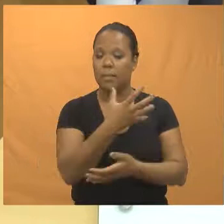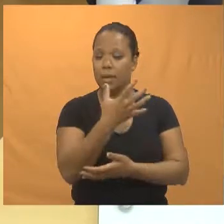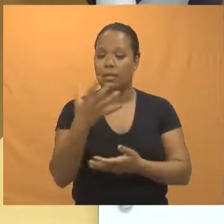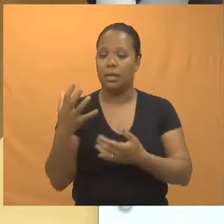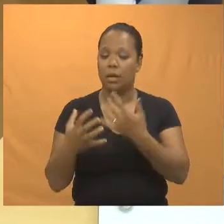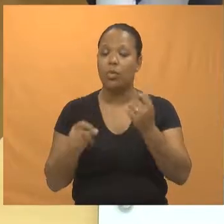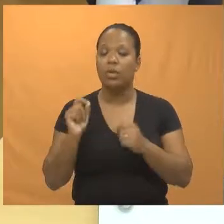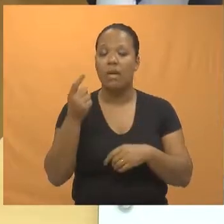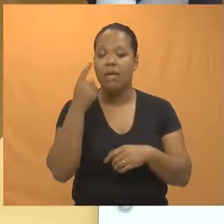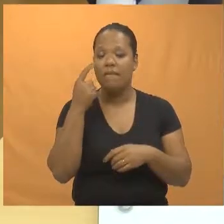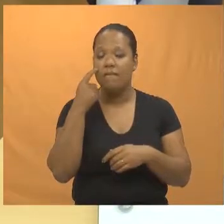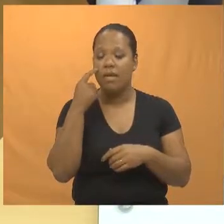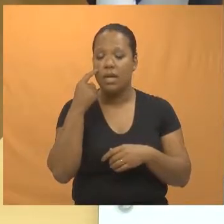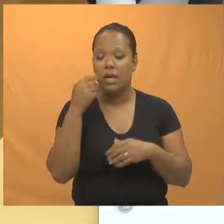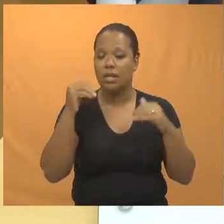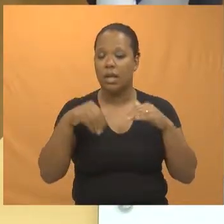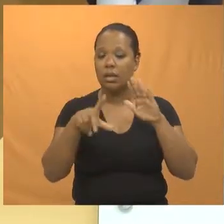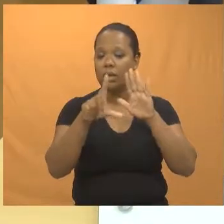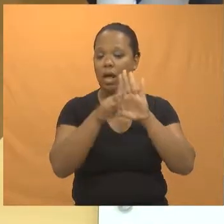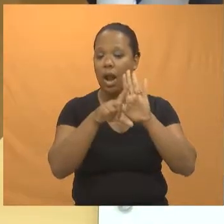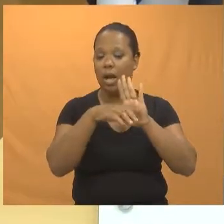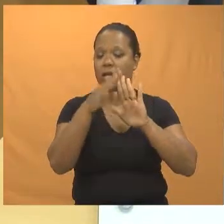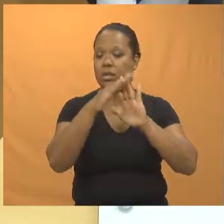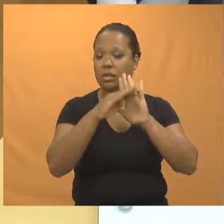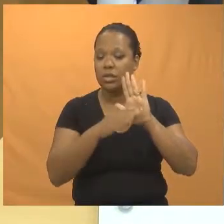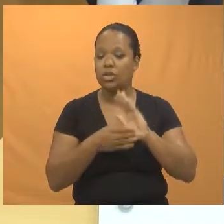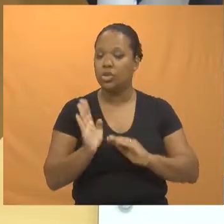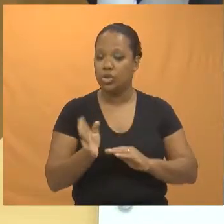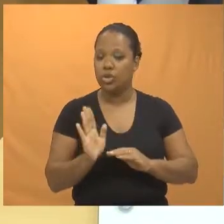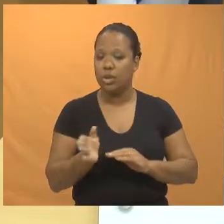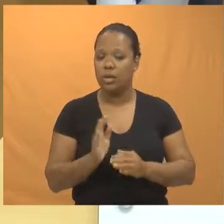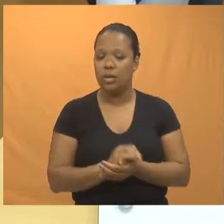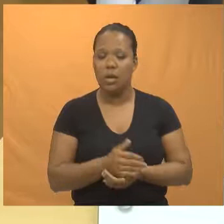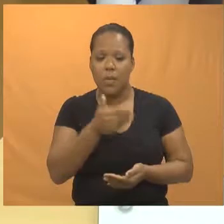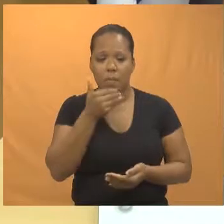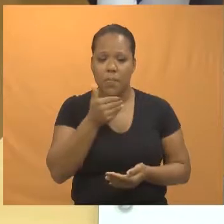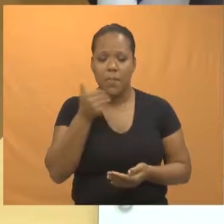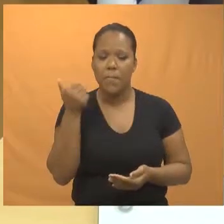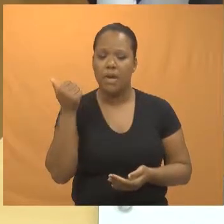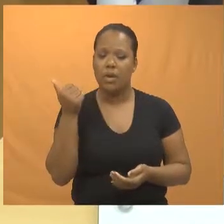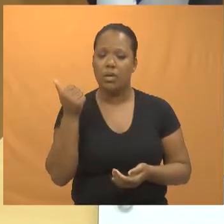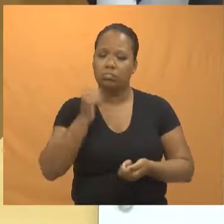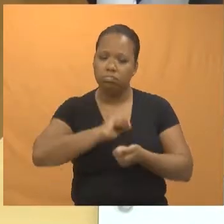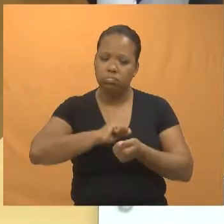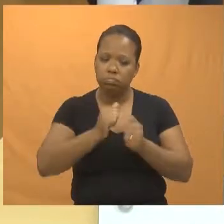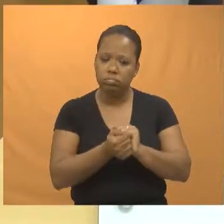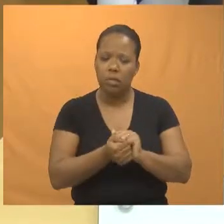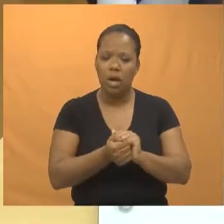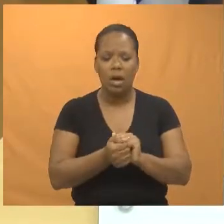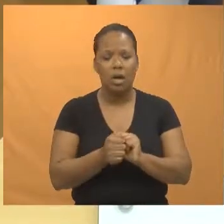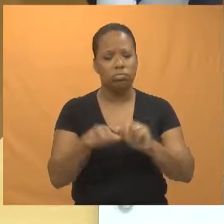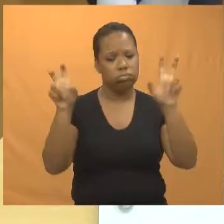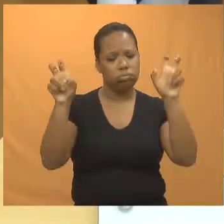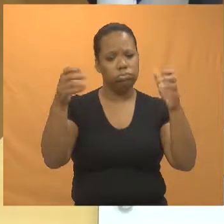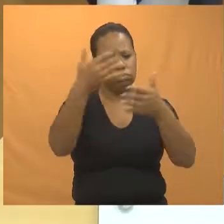vai verificar dentro das leis ambientais existentes é aquela que melhor atende o caso em questão.